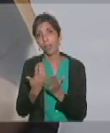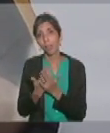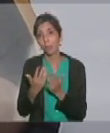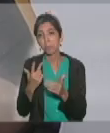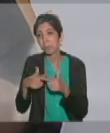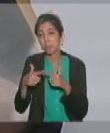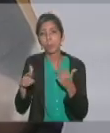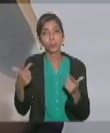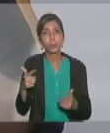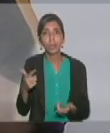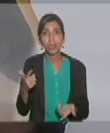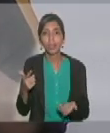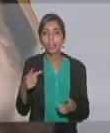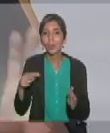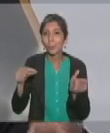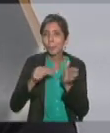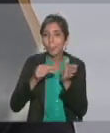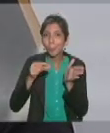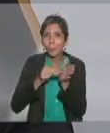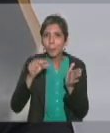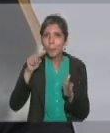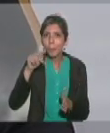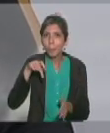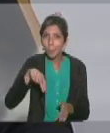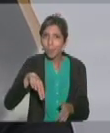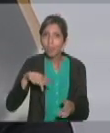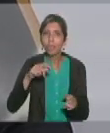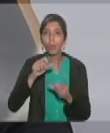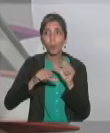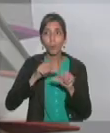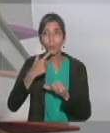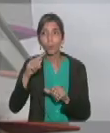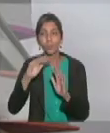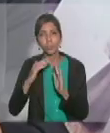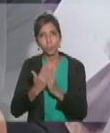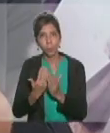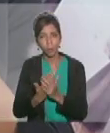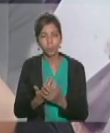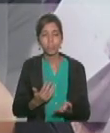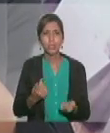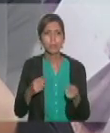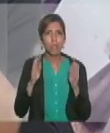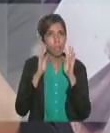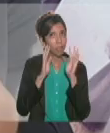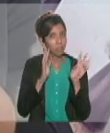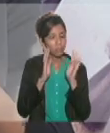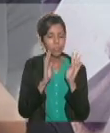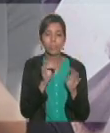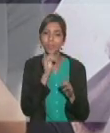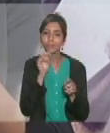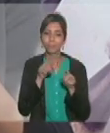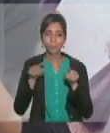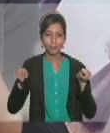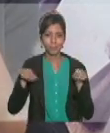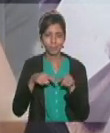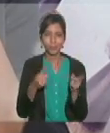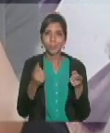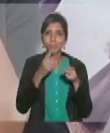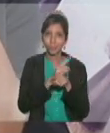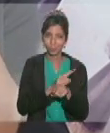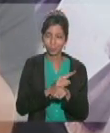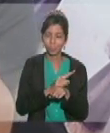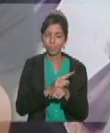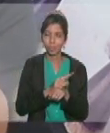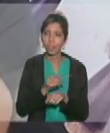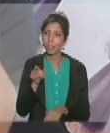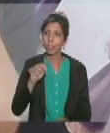nenhum problema. E gravar no seu pendrive e levar para outra escola. Agora, tem que estar muito atento, né? Por exemplo, essa questão da sala de aula invertida, como